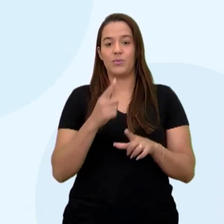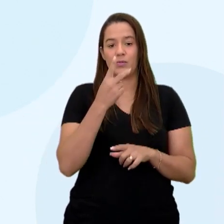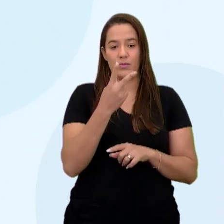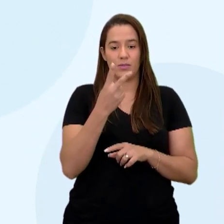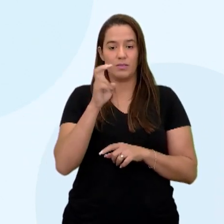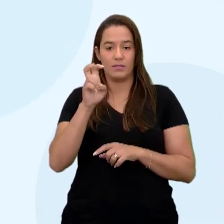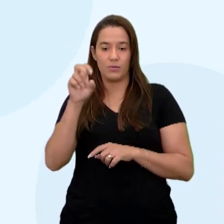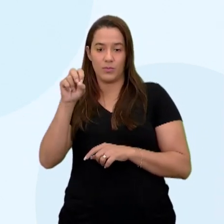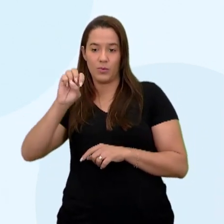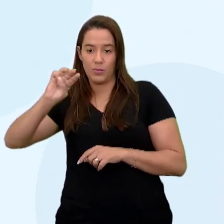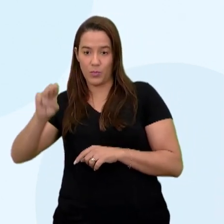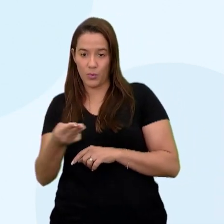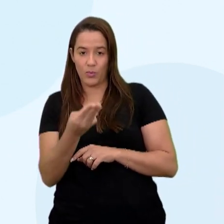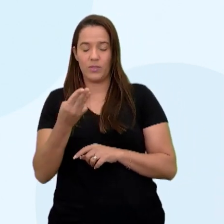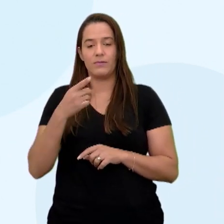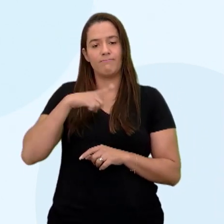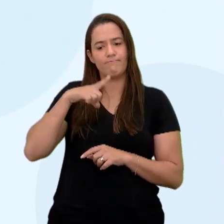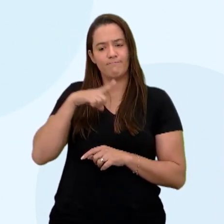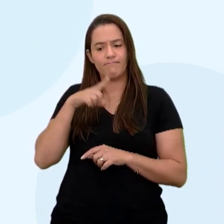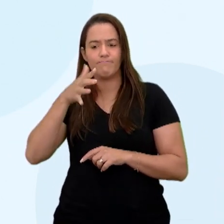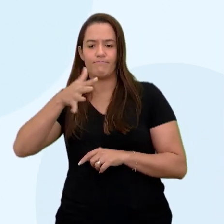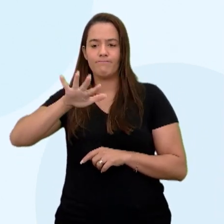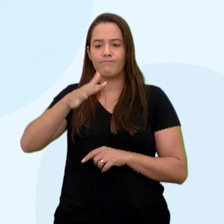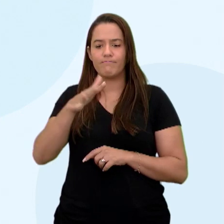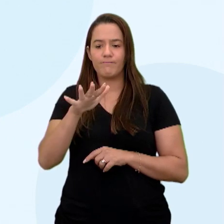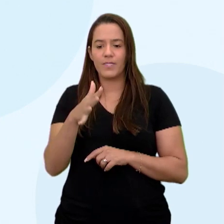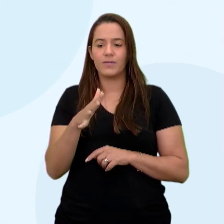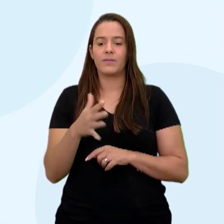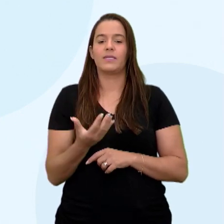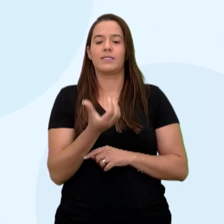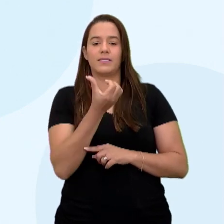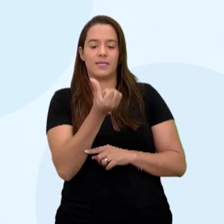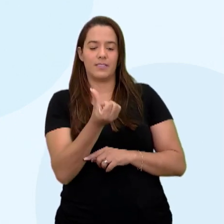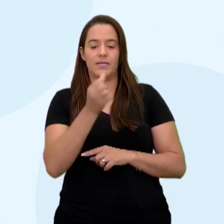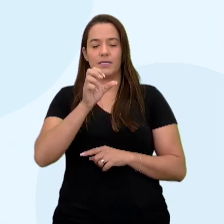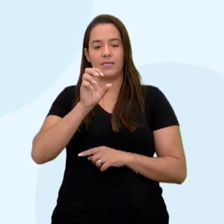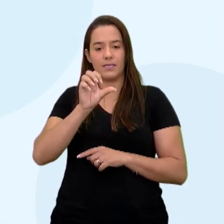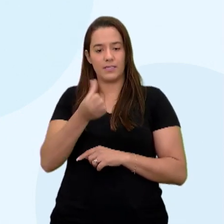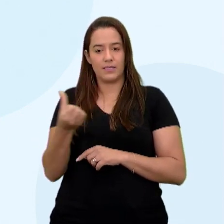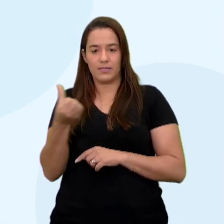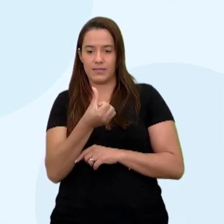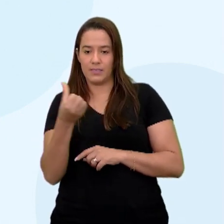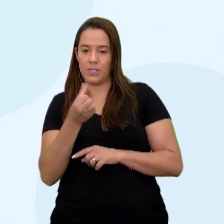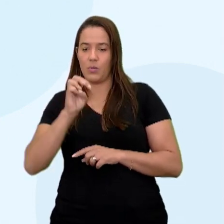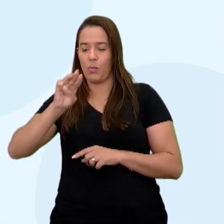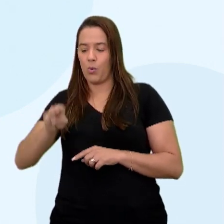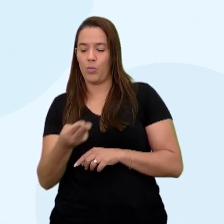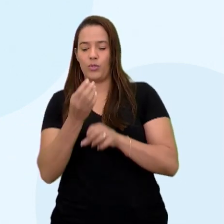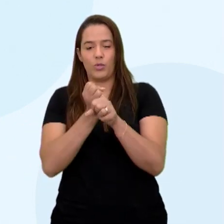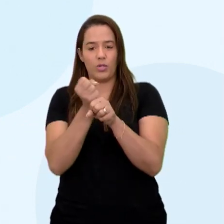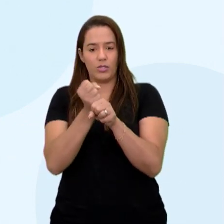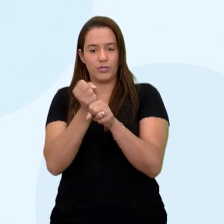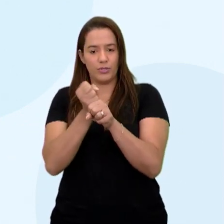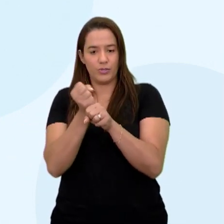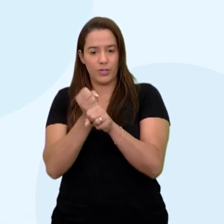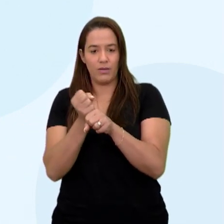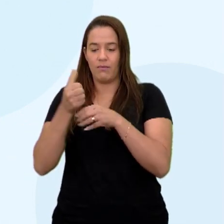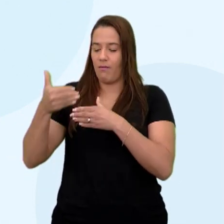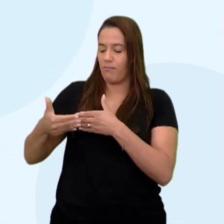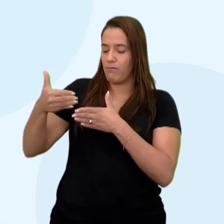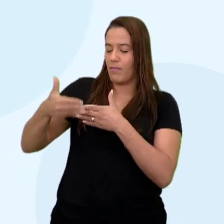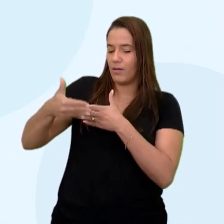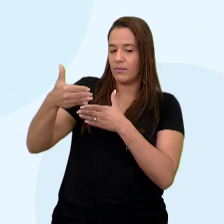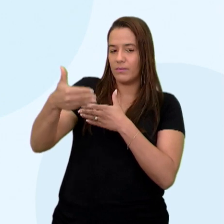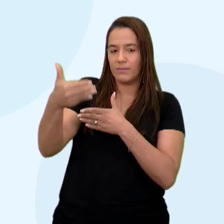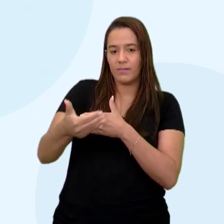milhões até mais ou menos 66 milhões de anos, né? Então vejo que cada vez mais que vai passando o tempo,